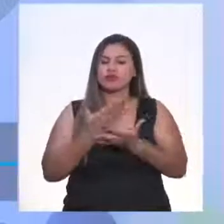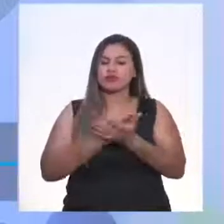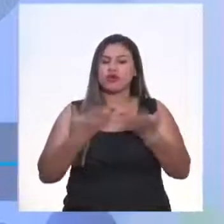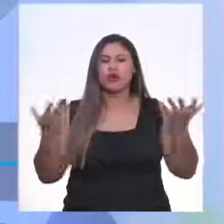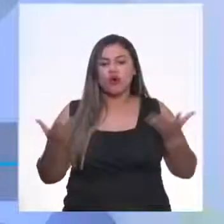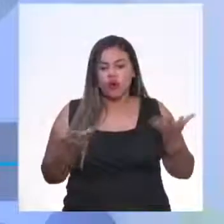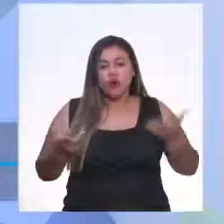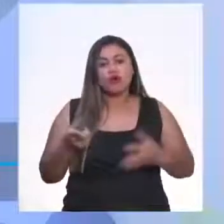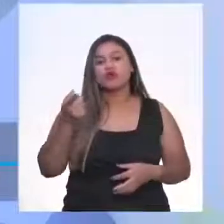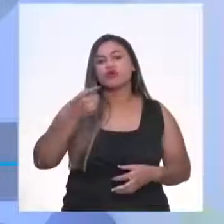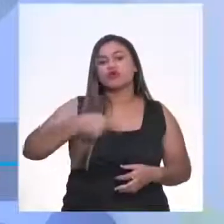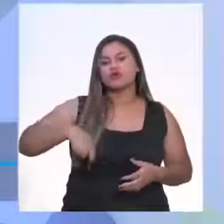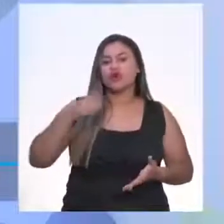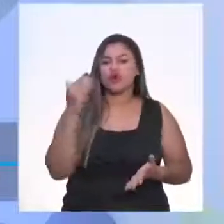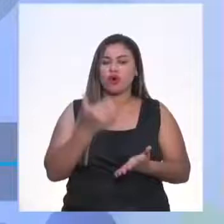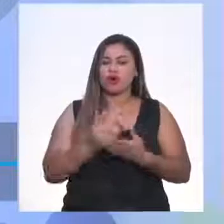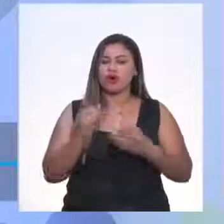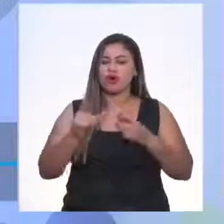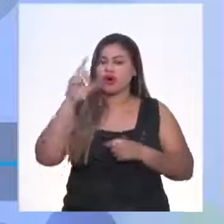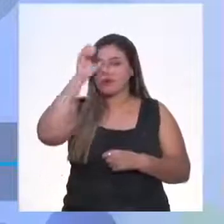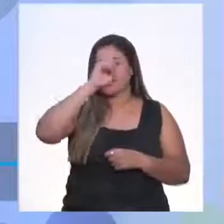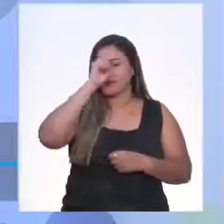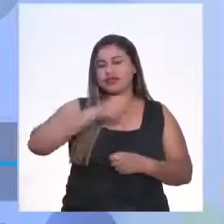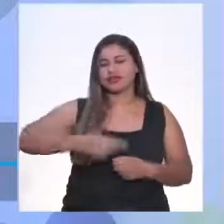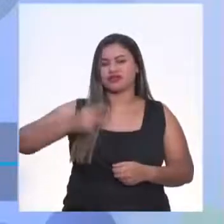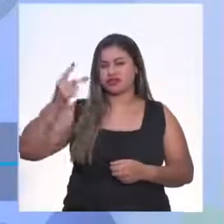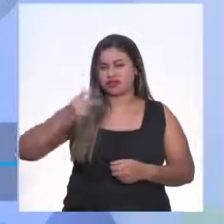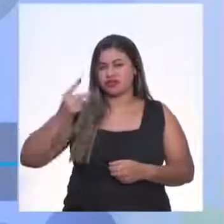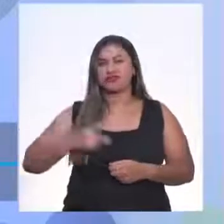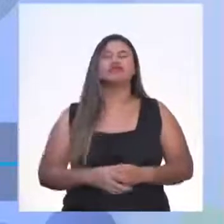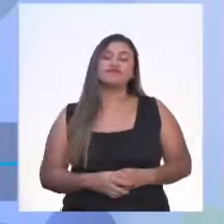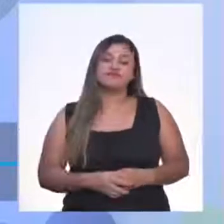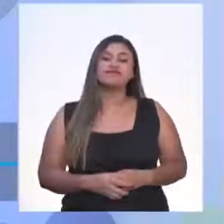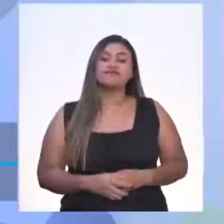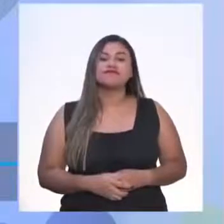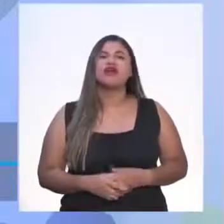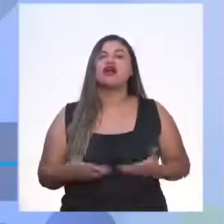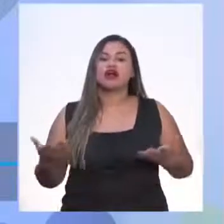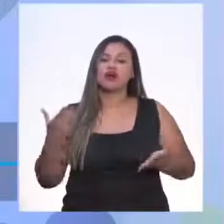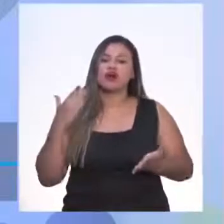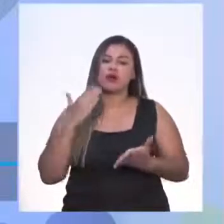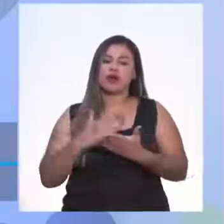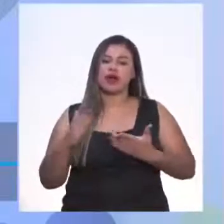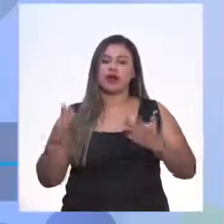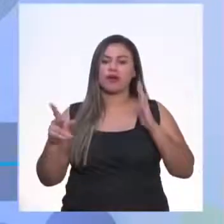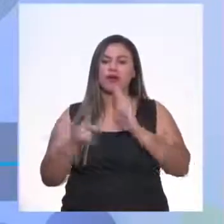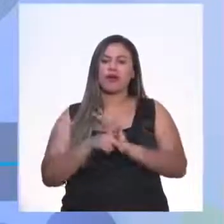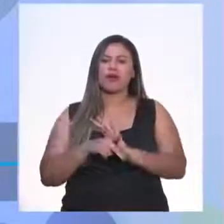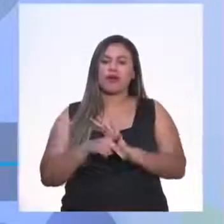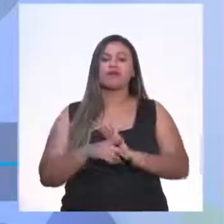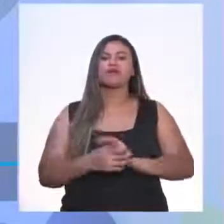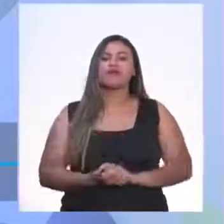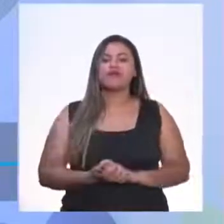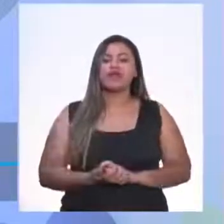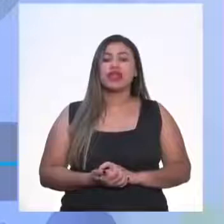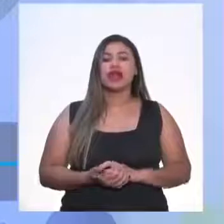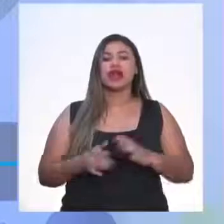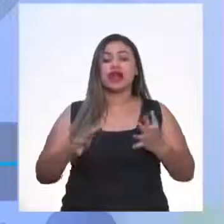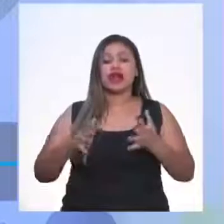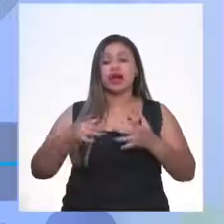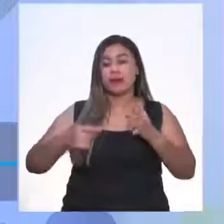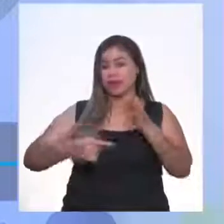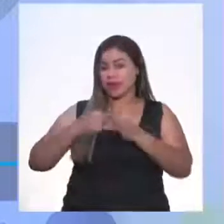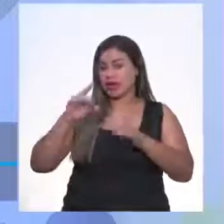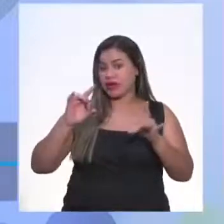nós estamos iniciando aí a situação de aprendizagem 2, né? Então, iniciamos essa parte aí com vocês. Já encerramos aí a